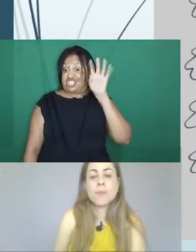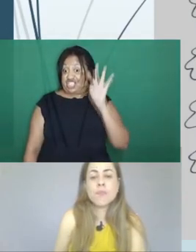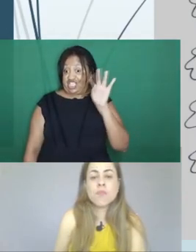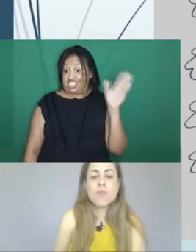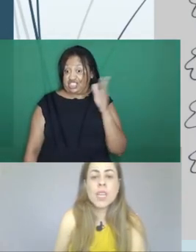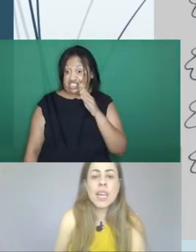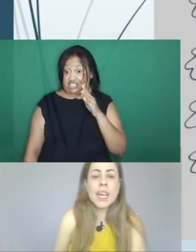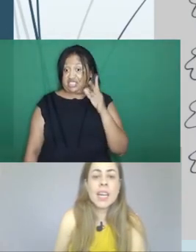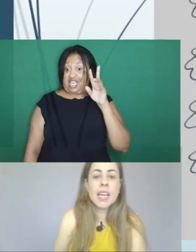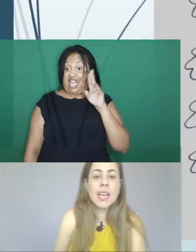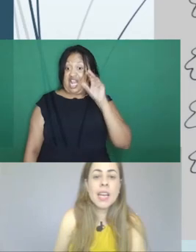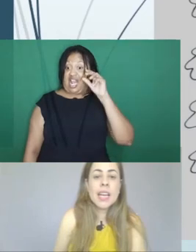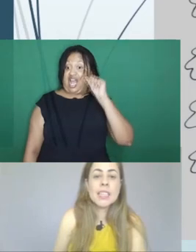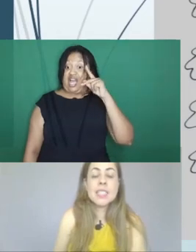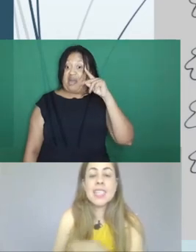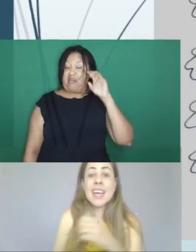indica